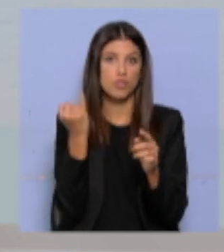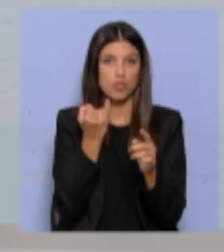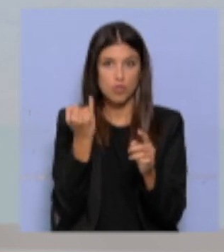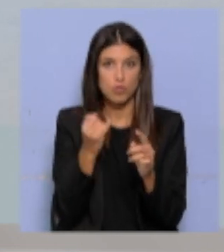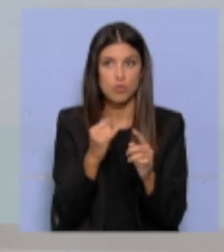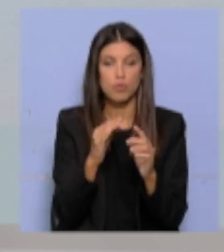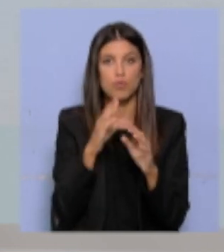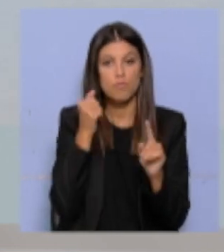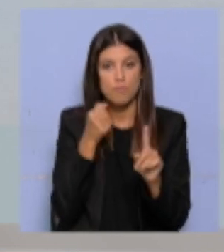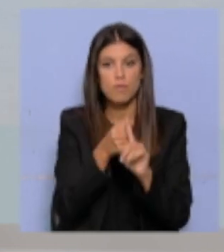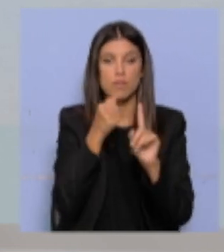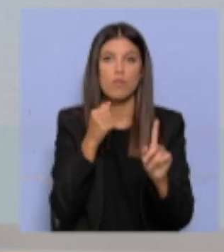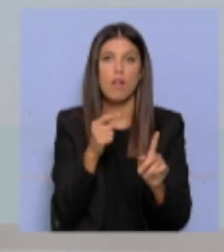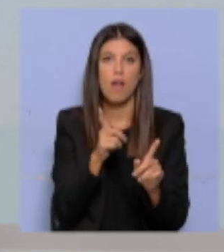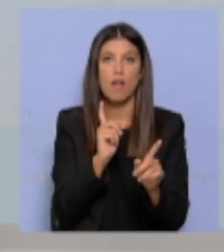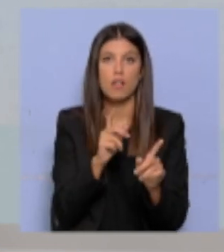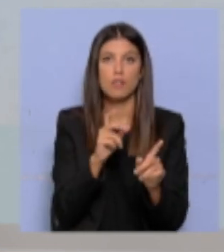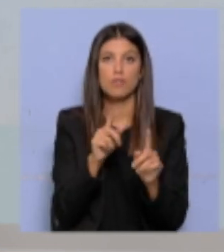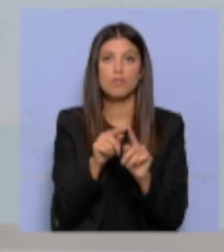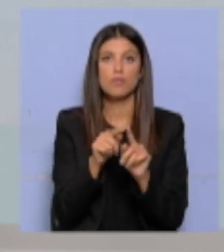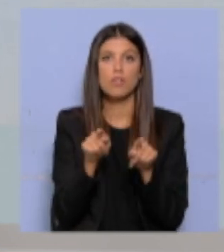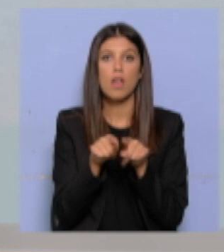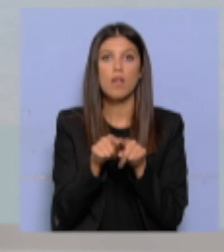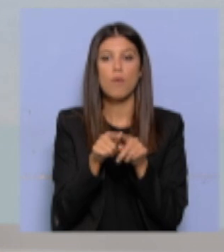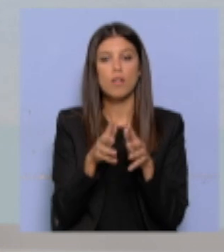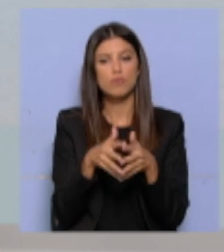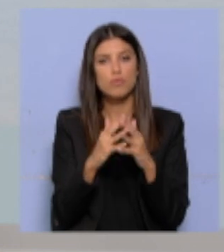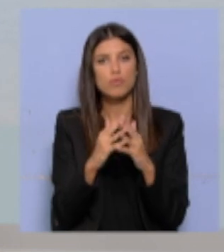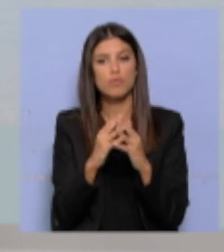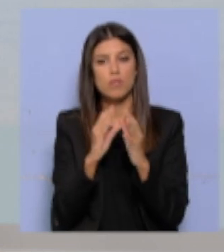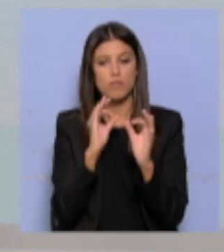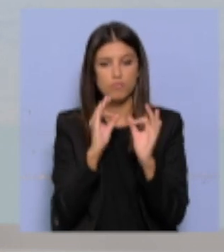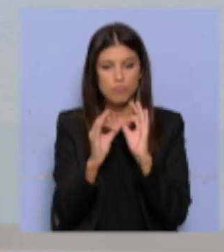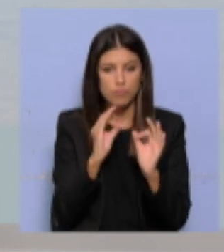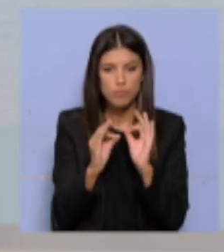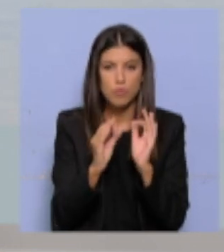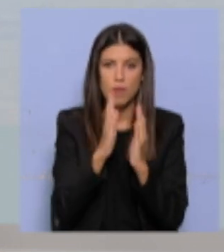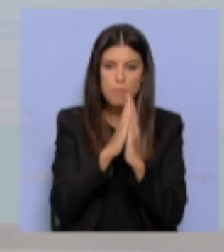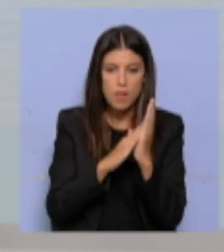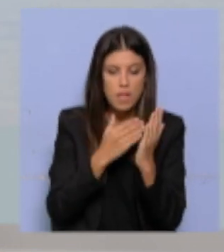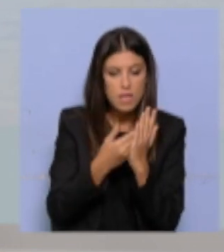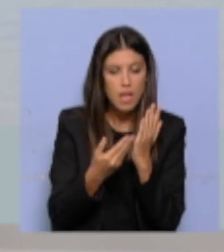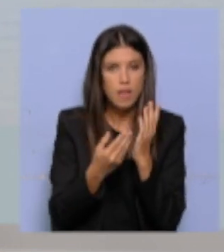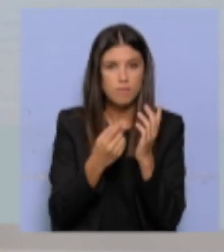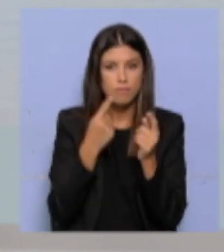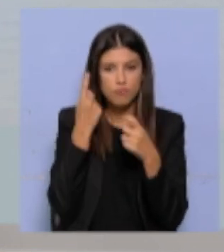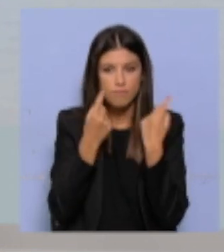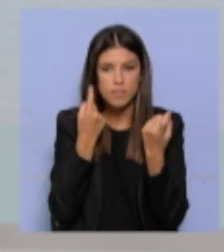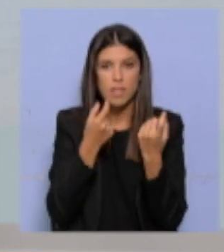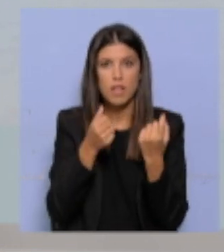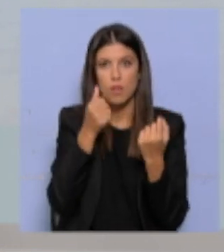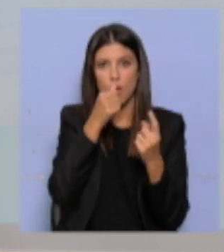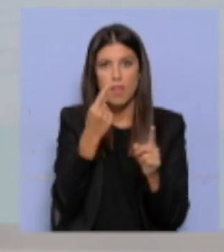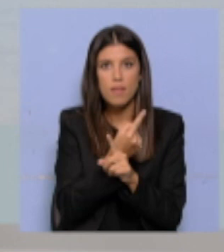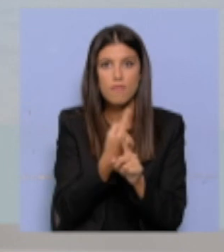Adjentes, vamos estruturando, organizando, planeando algumas atividades ao longo do ano, como seja,